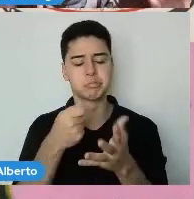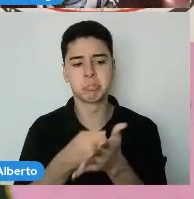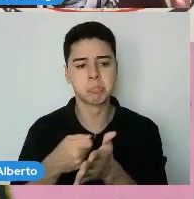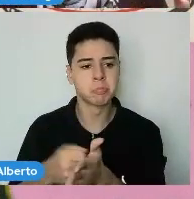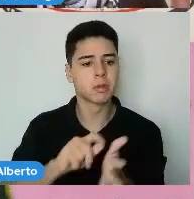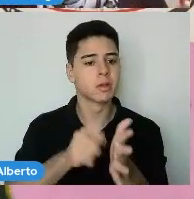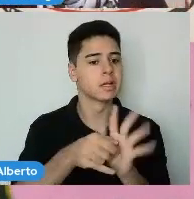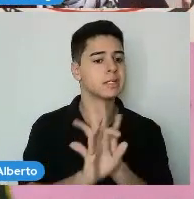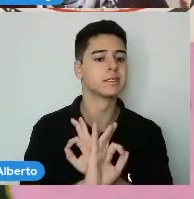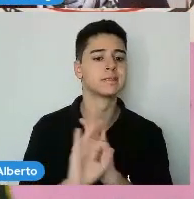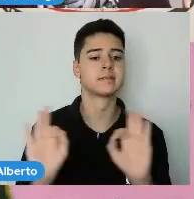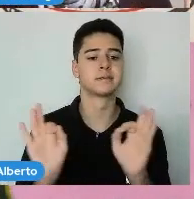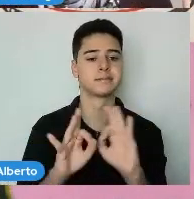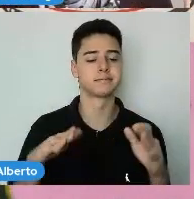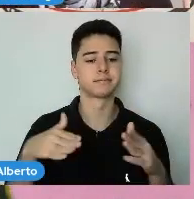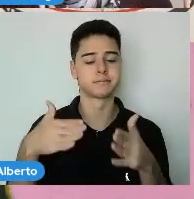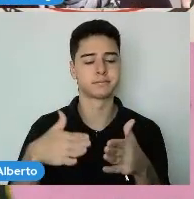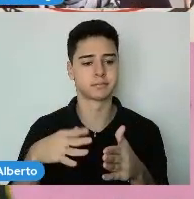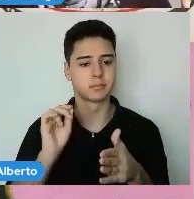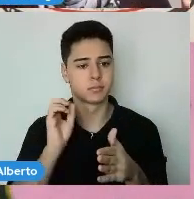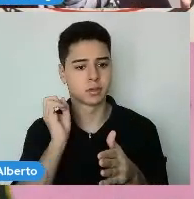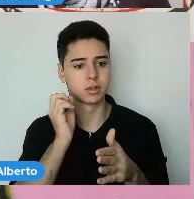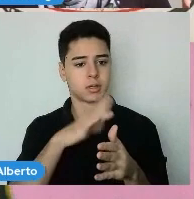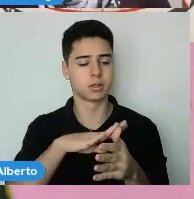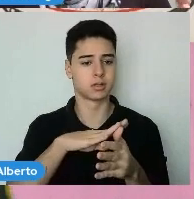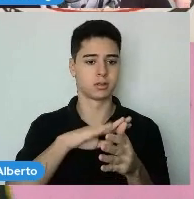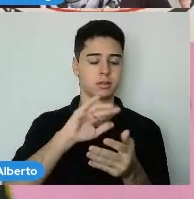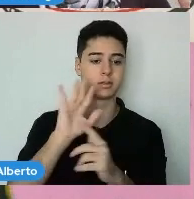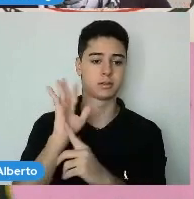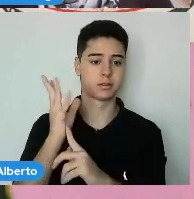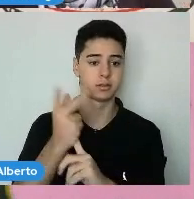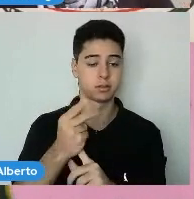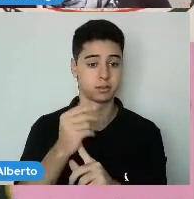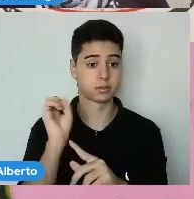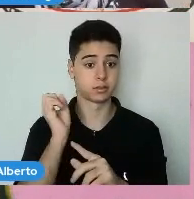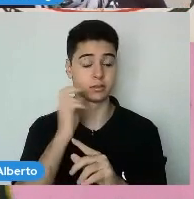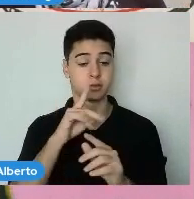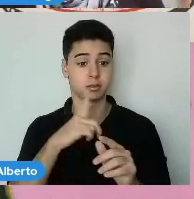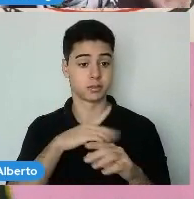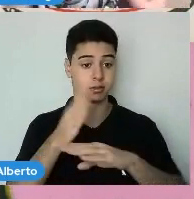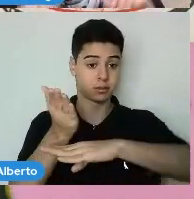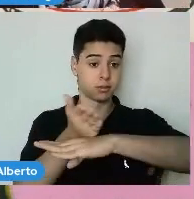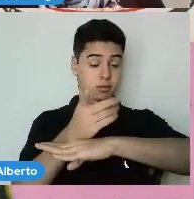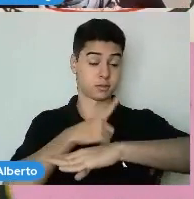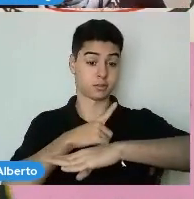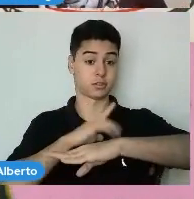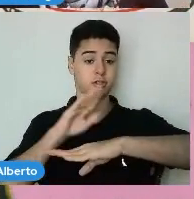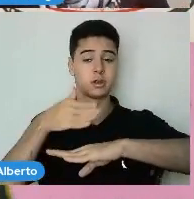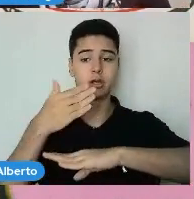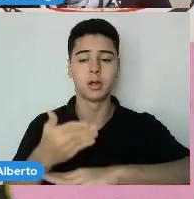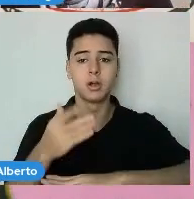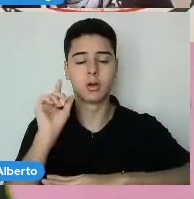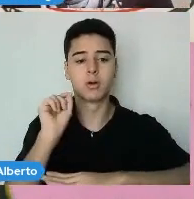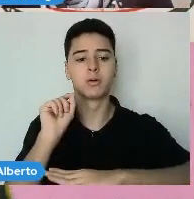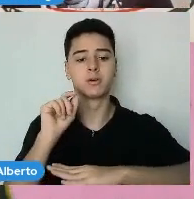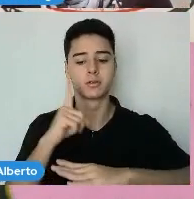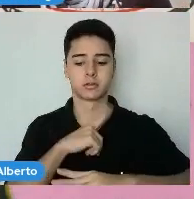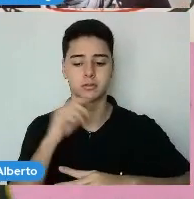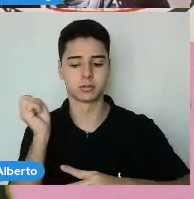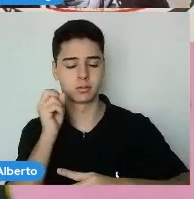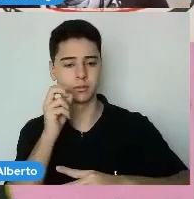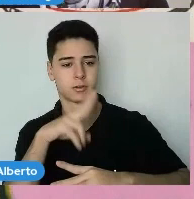sem esse compromisso que a modernidade, que a arte moderna tinha, de propor novas